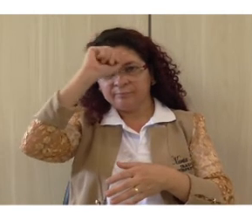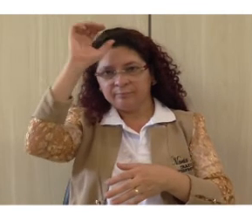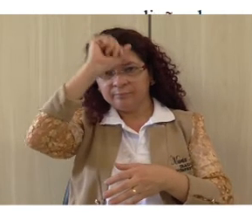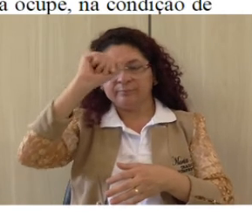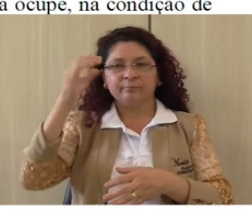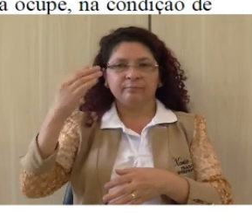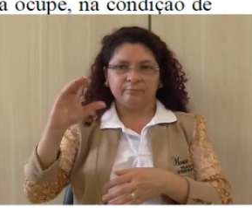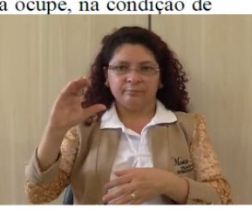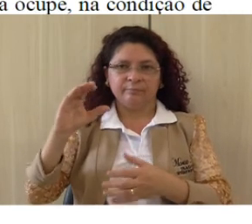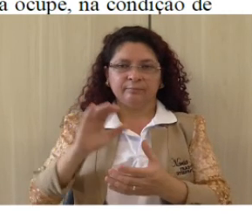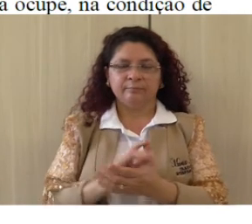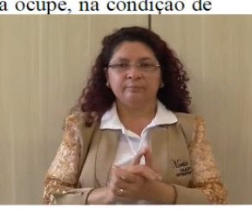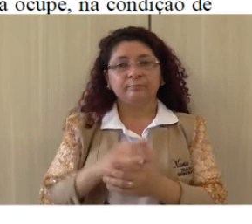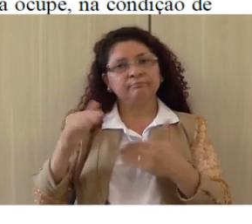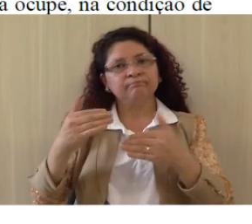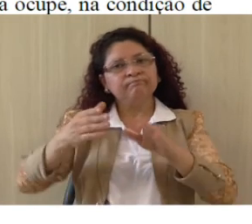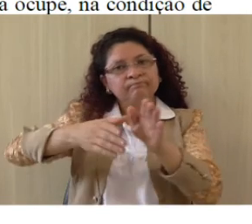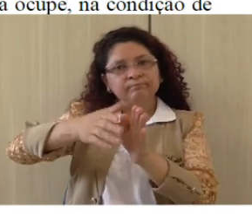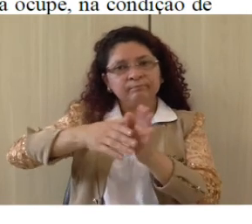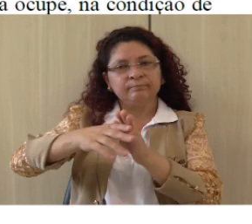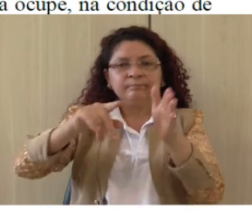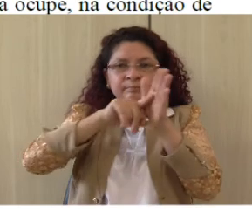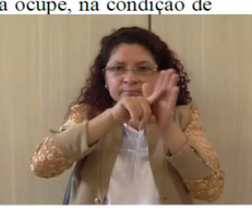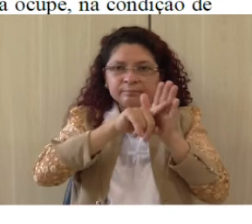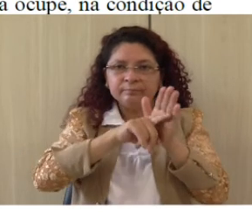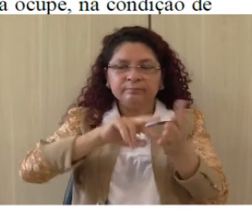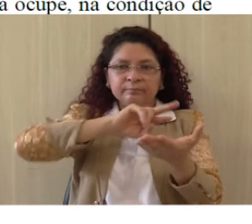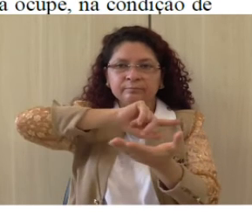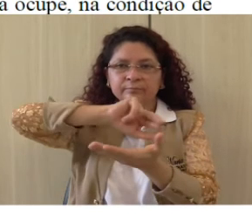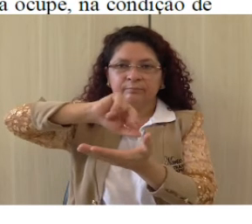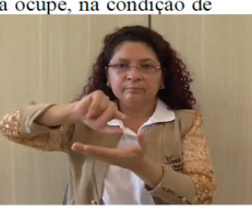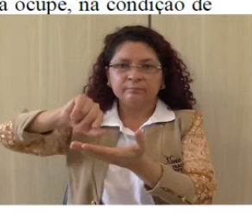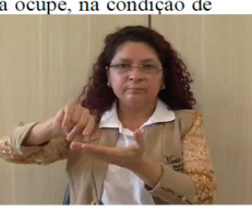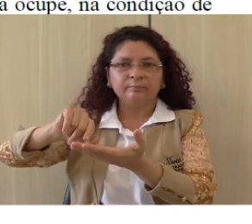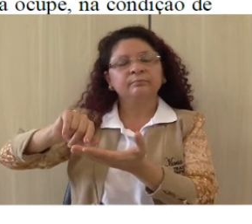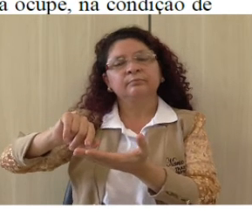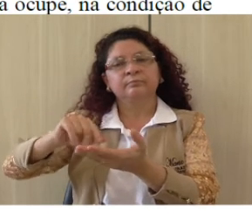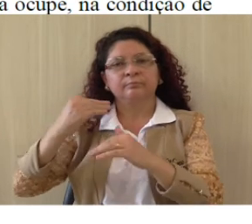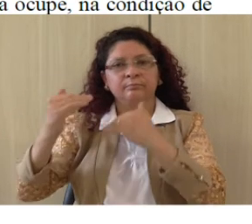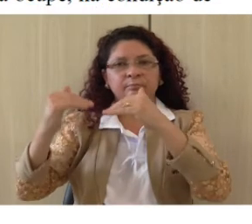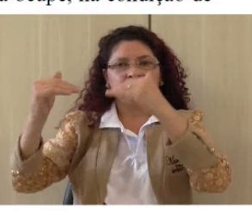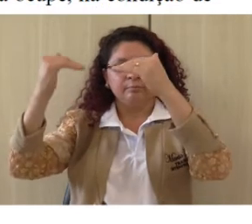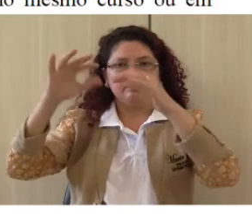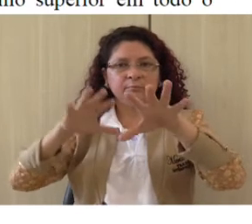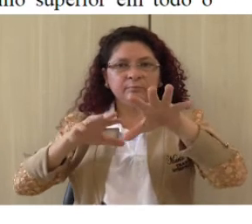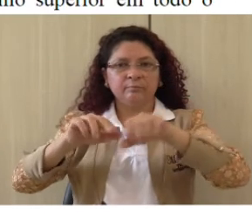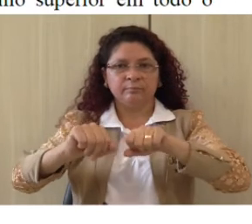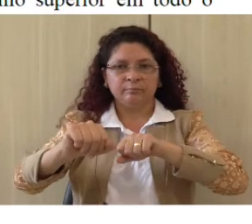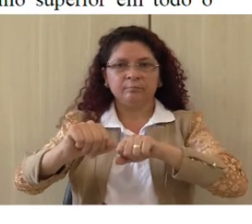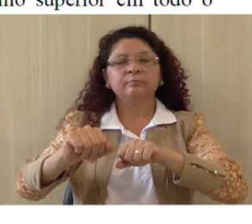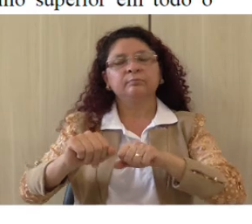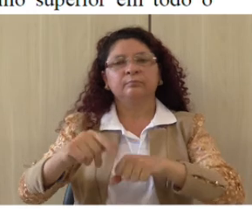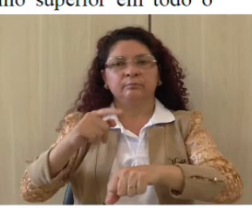científico, contribuindo para a orientação da pesquisa e sua sistematização ao longo do processo formativo. O